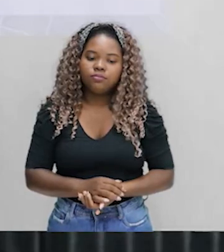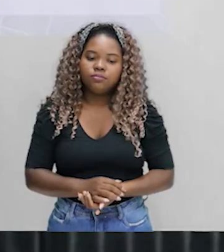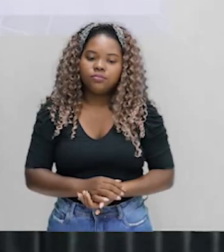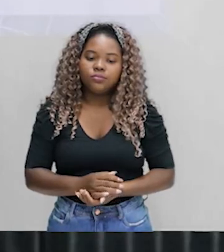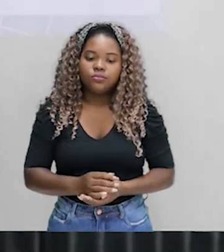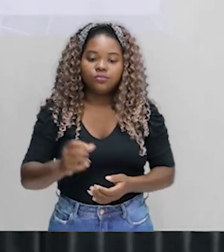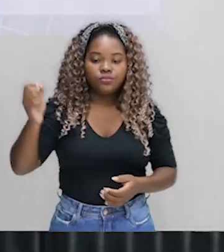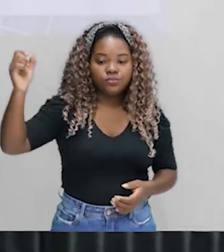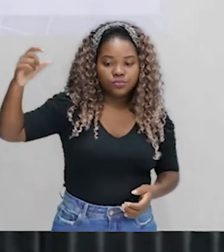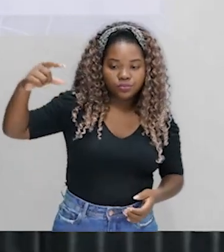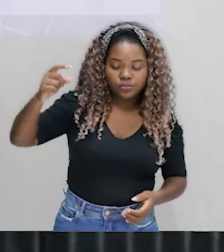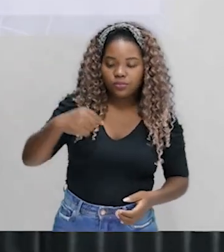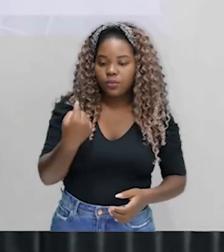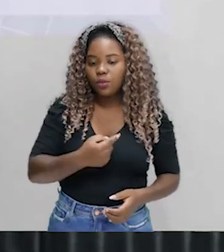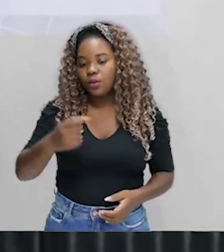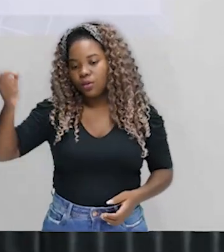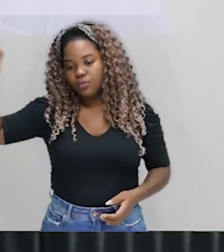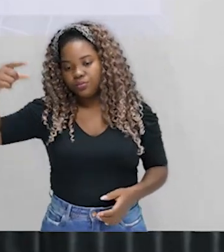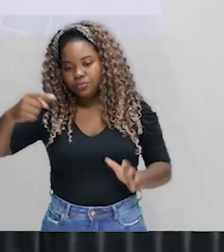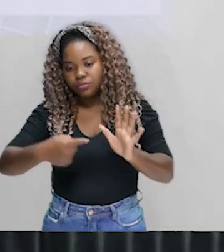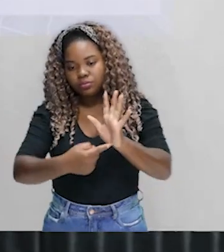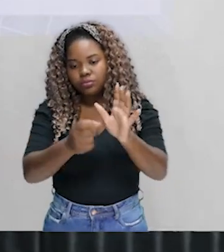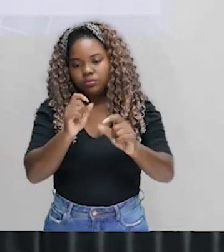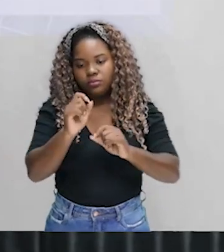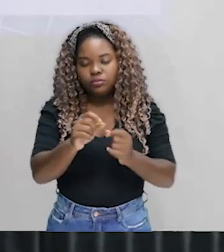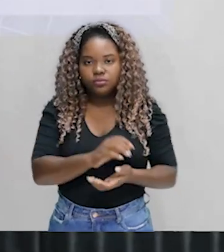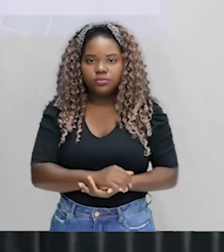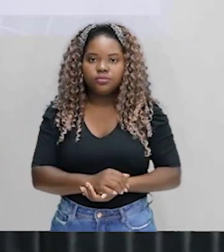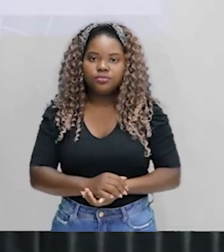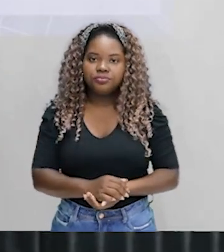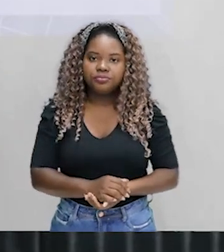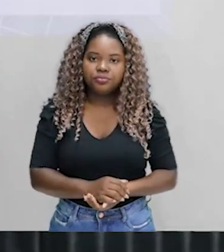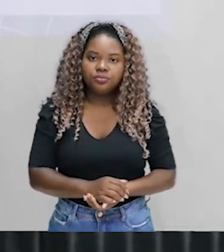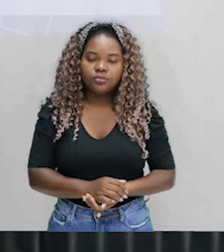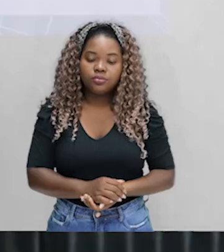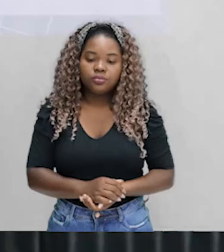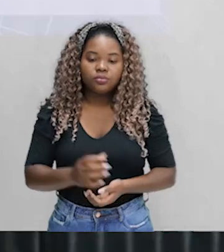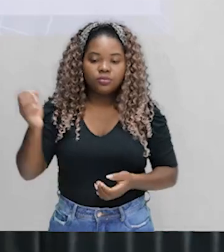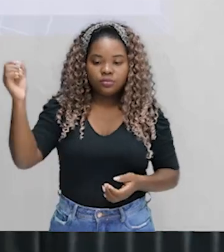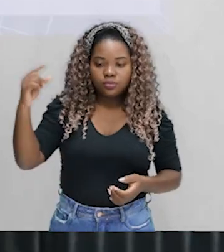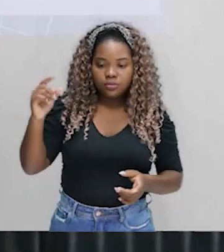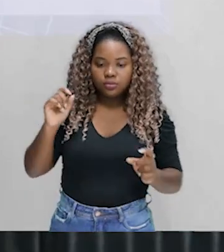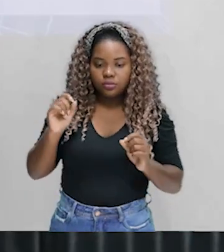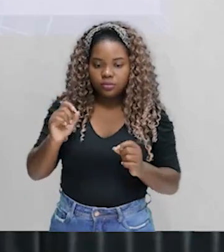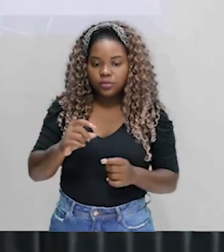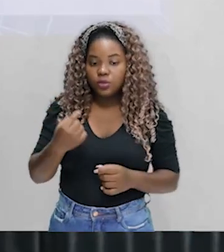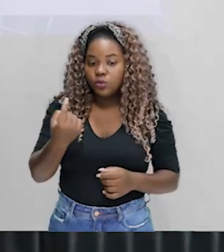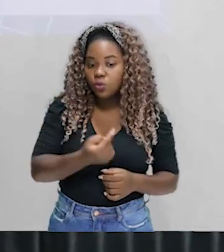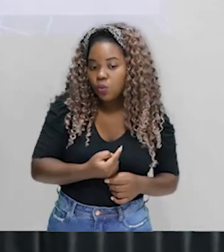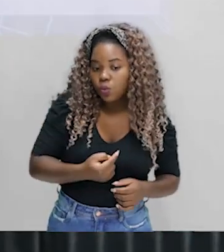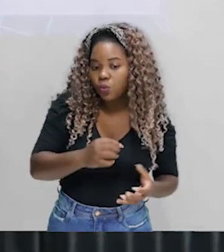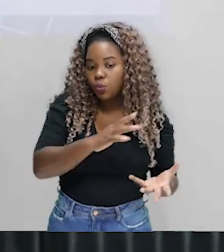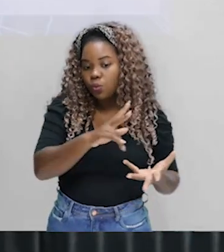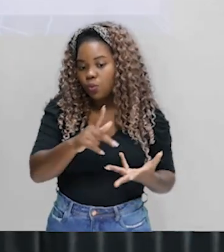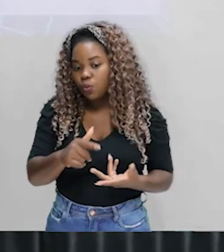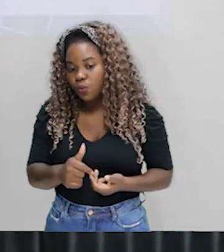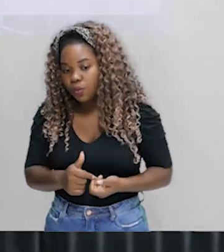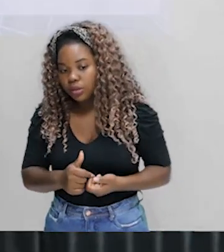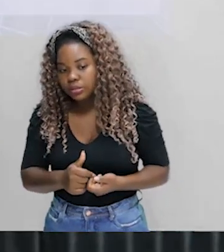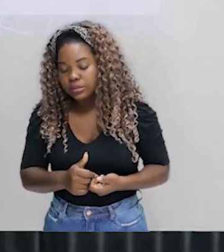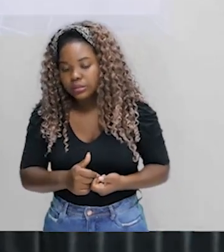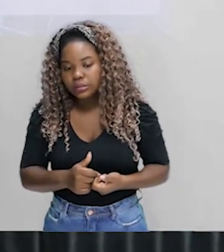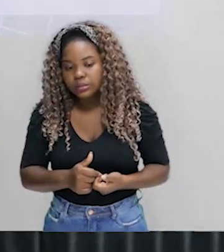Esse Sol, né, o nosso Sol, ele apresenta, na verdade não é o Sol, o nosso planeta em si, que